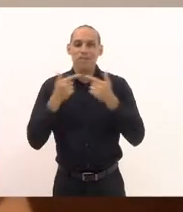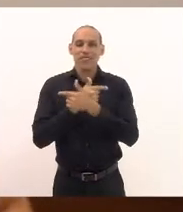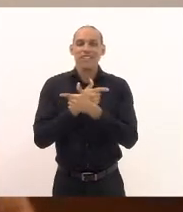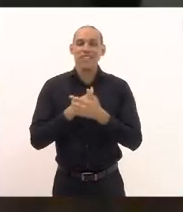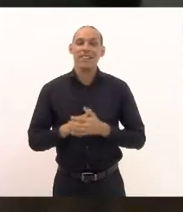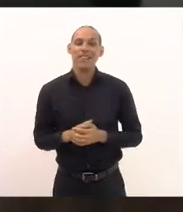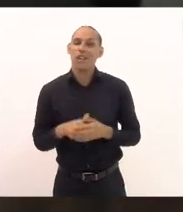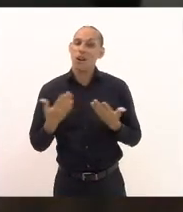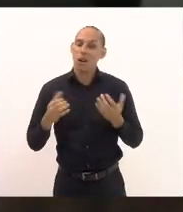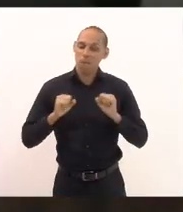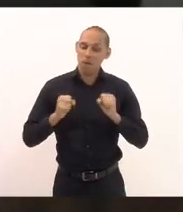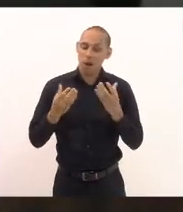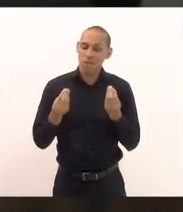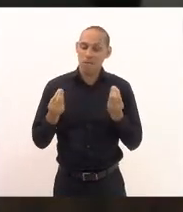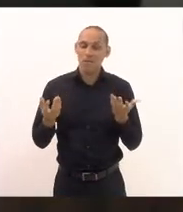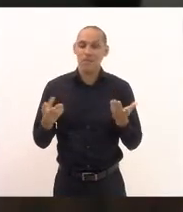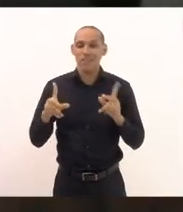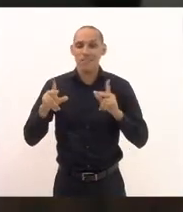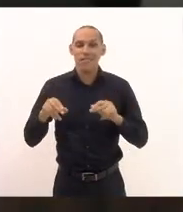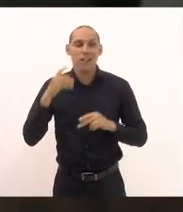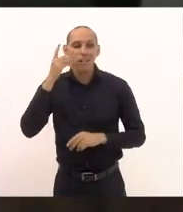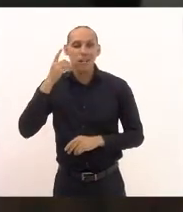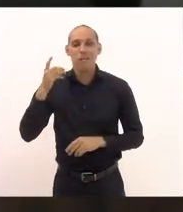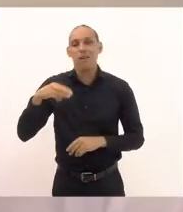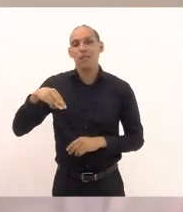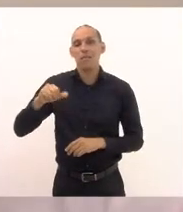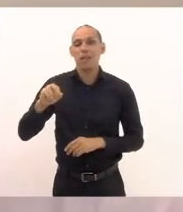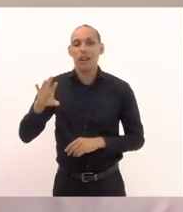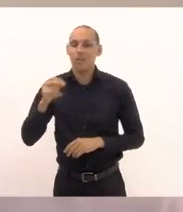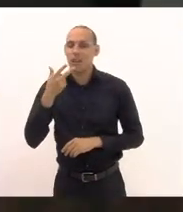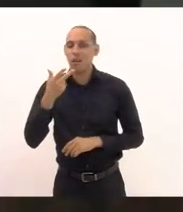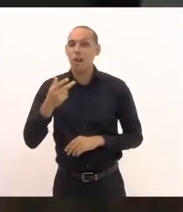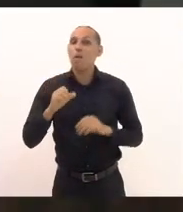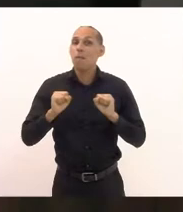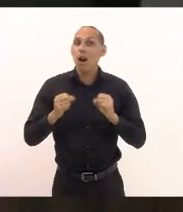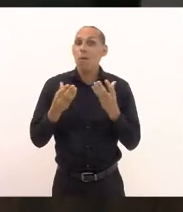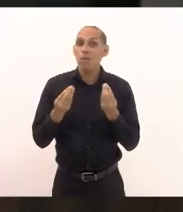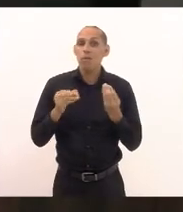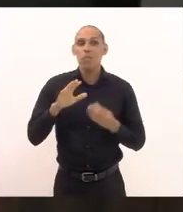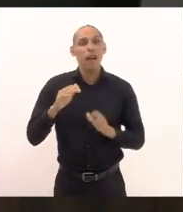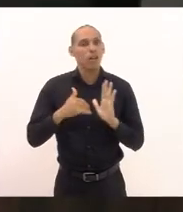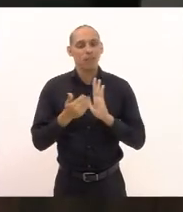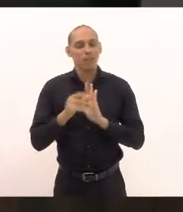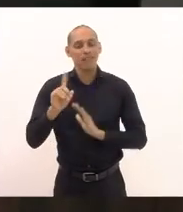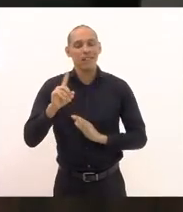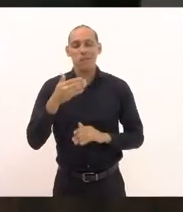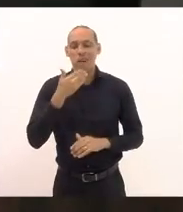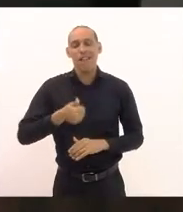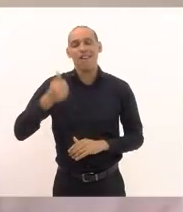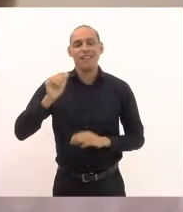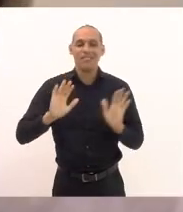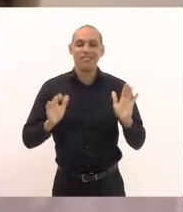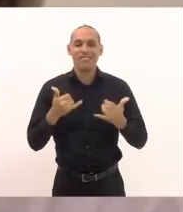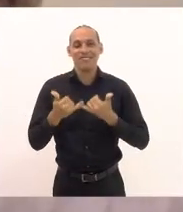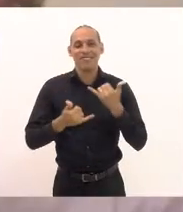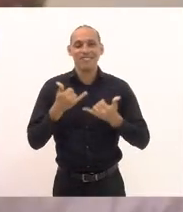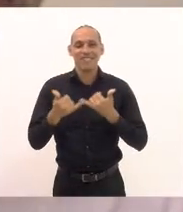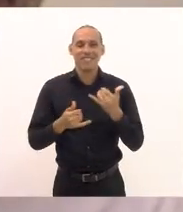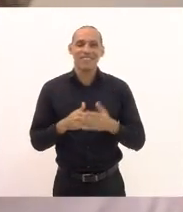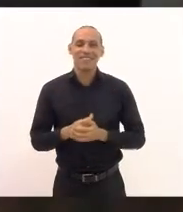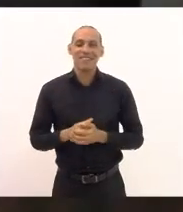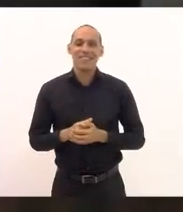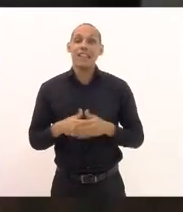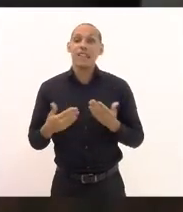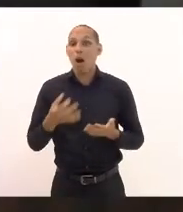Ou então podemos muita coisa, como disse o deputado Márcio. Podemos muito, mas não podemos tudo. Pronto, melhor assim. Com os